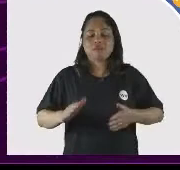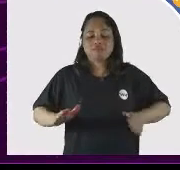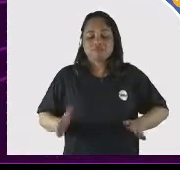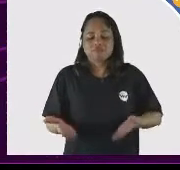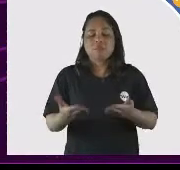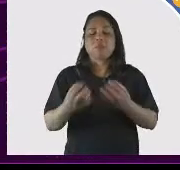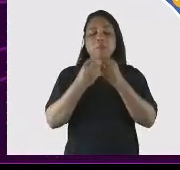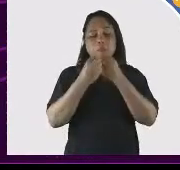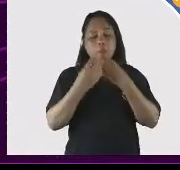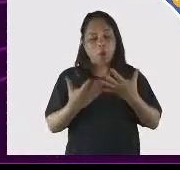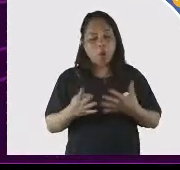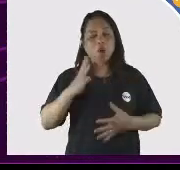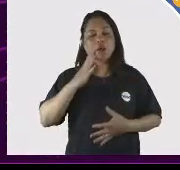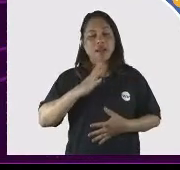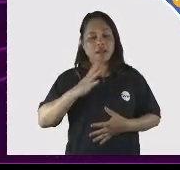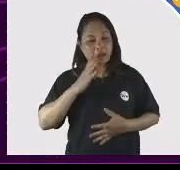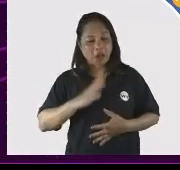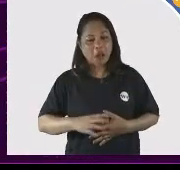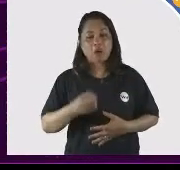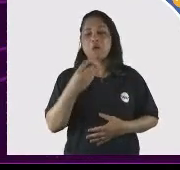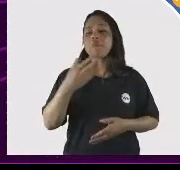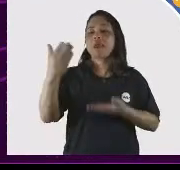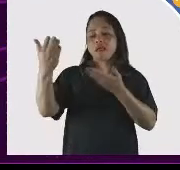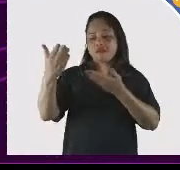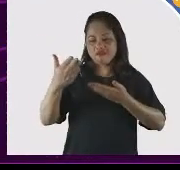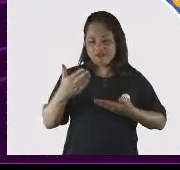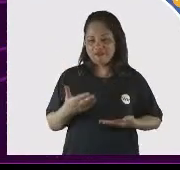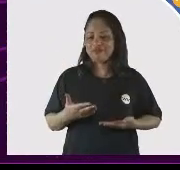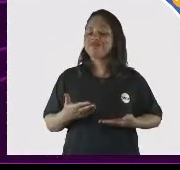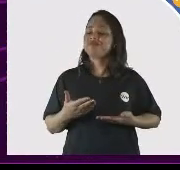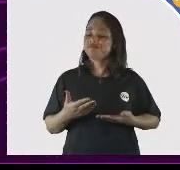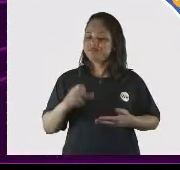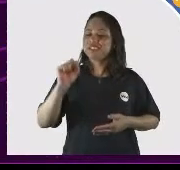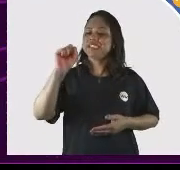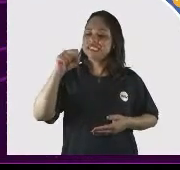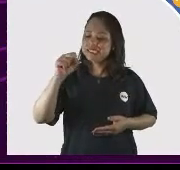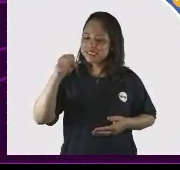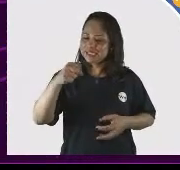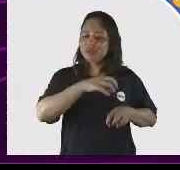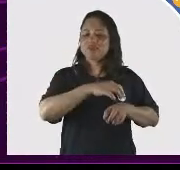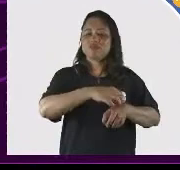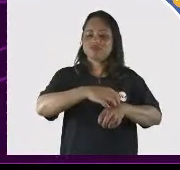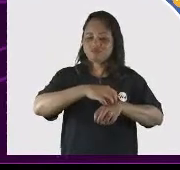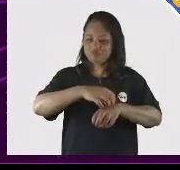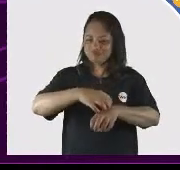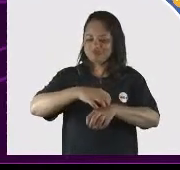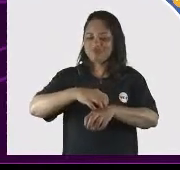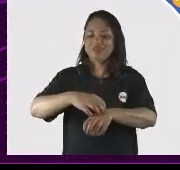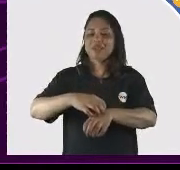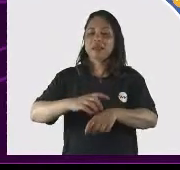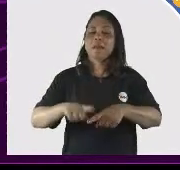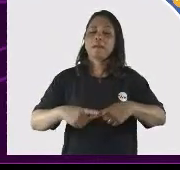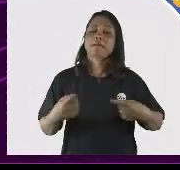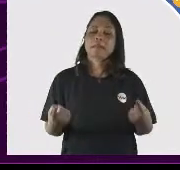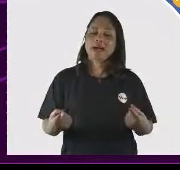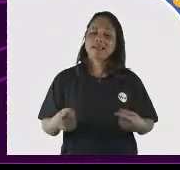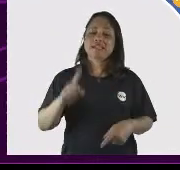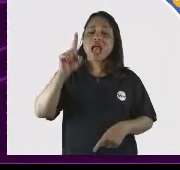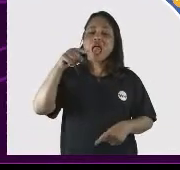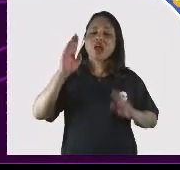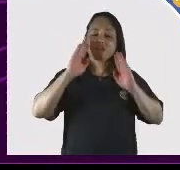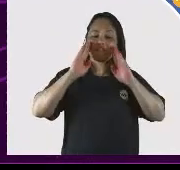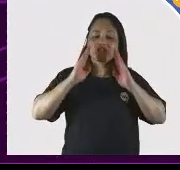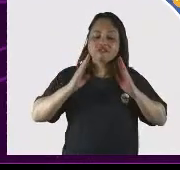acho que super bem vindo para o setor de veículos comerciais Mas vai ter muito mais